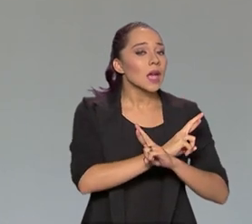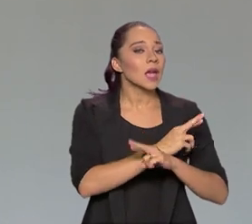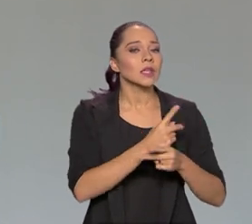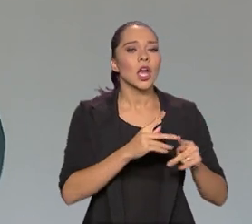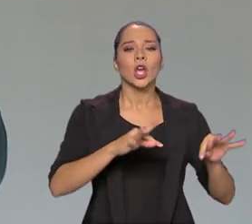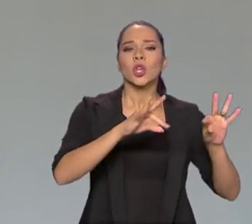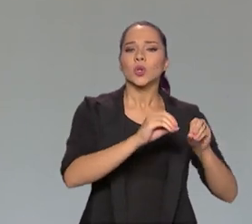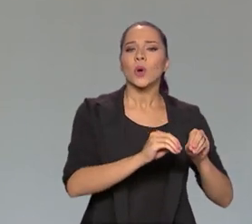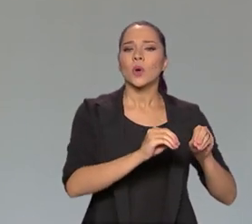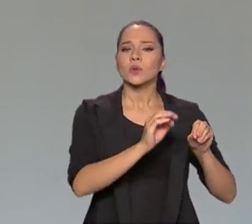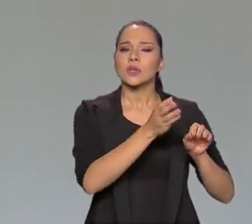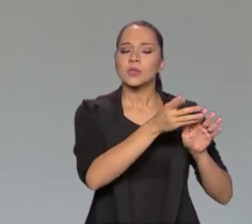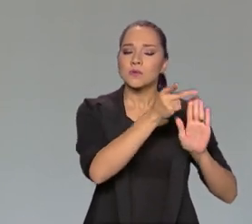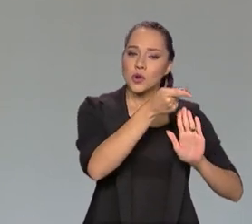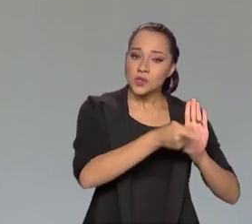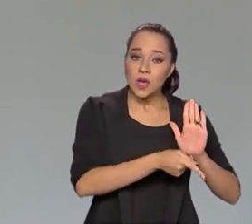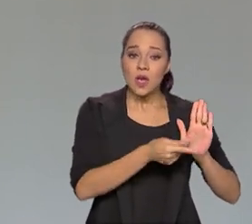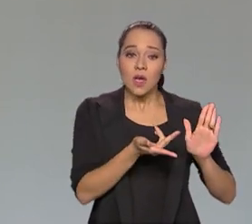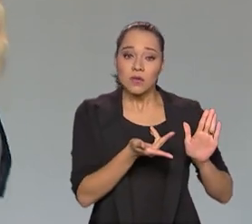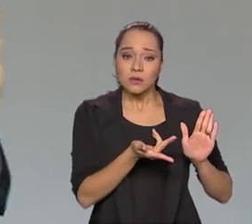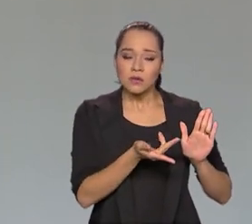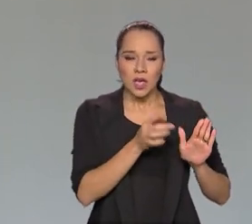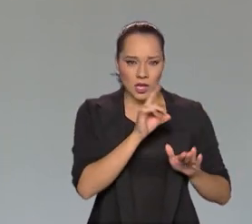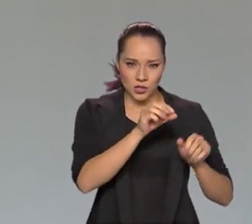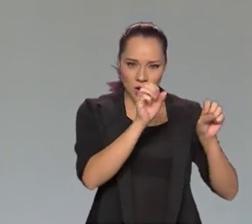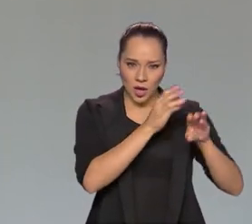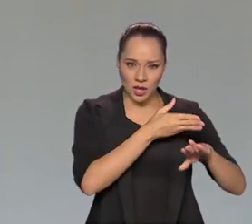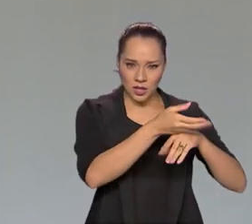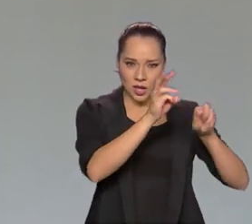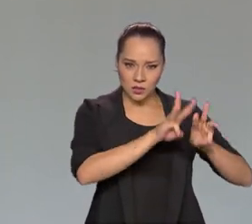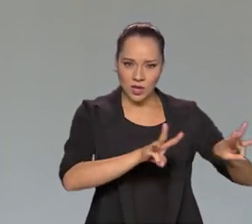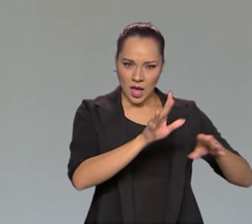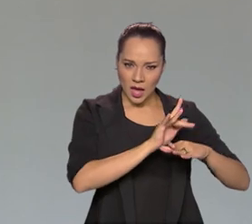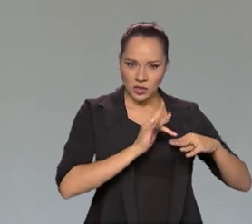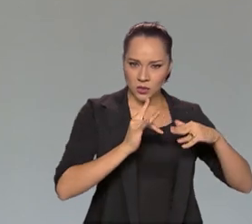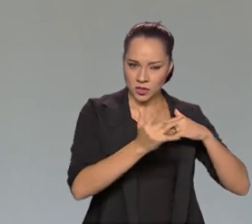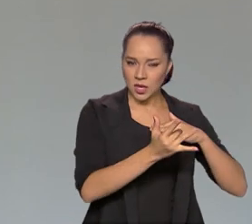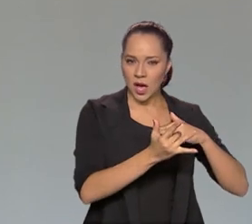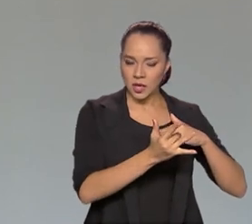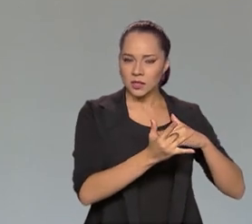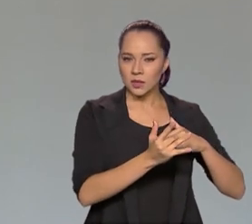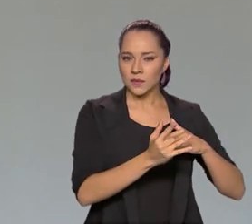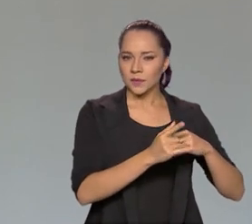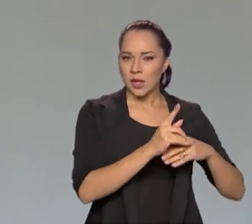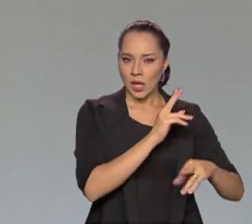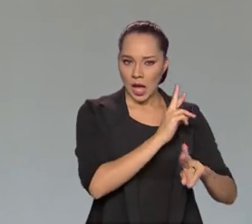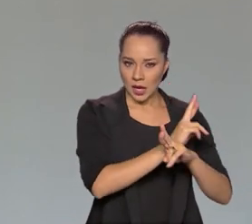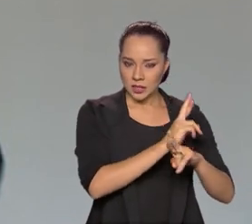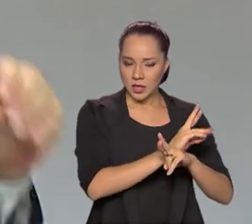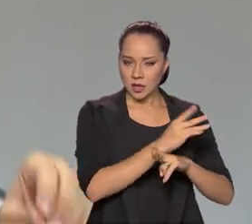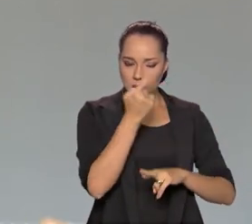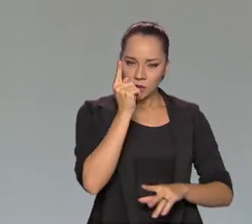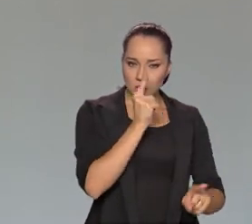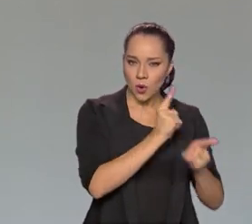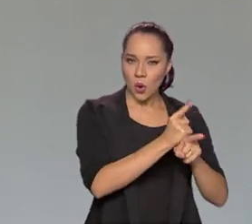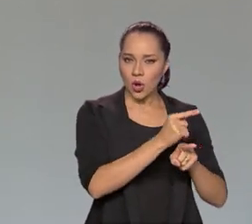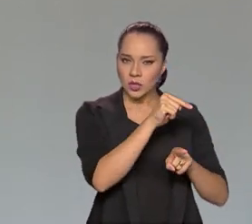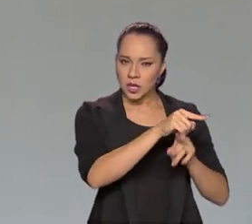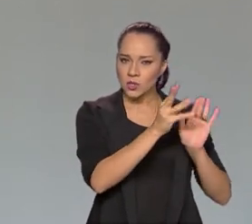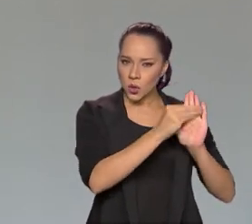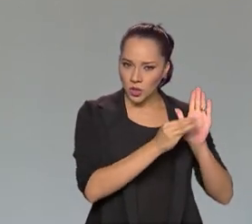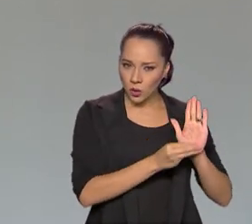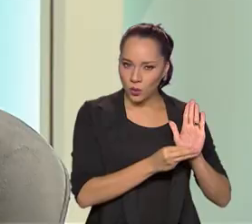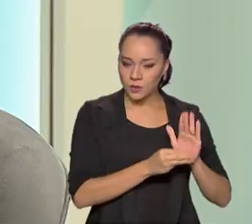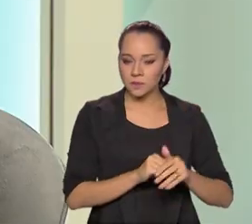todos esses projetos, é só entrar ali nas redes sociais da Receita que as pessoas acham ali esses